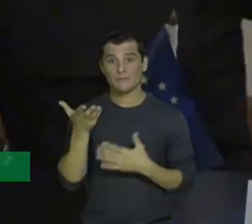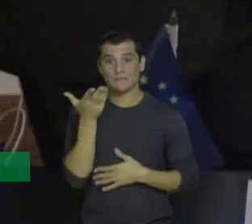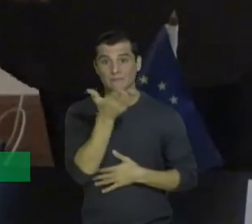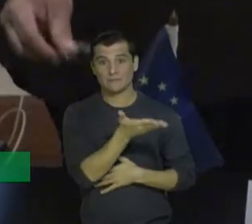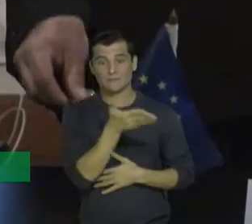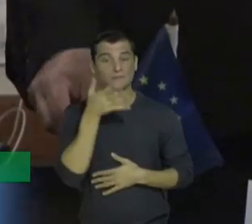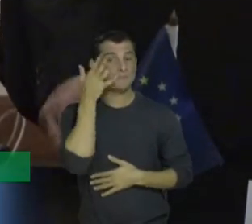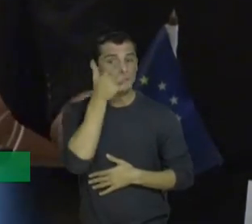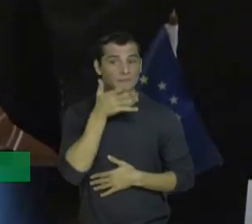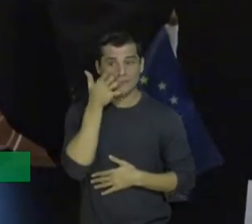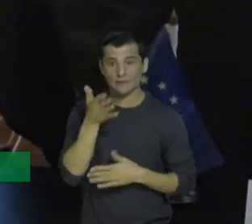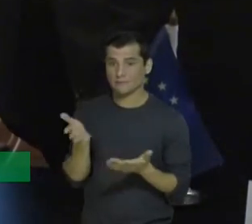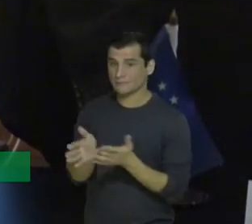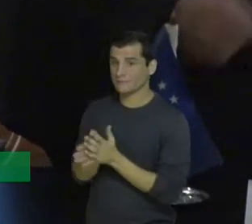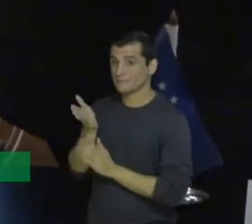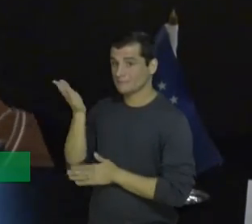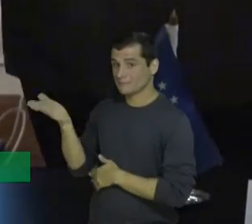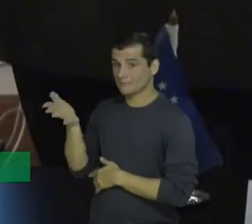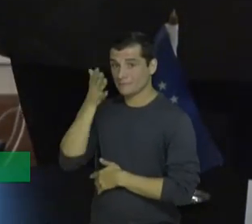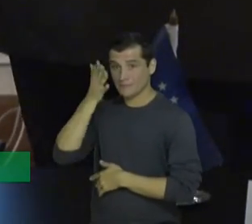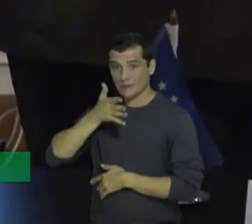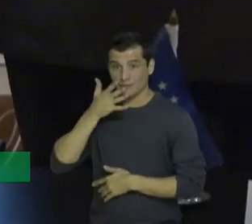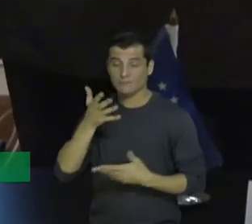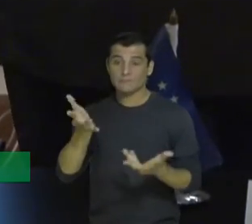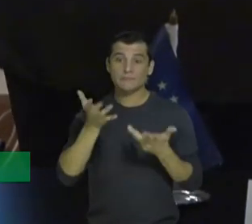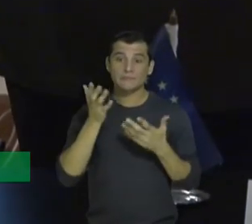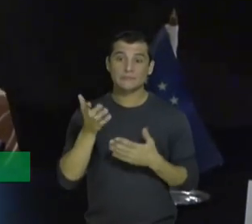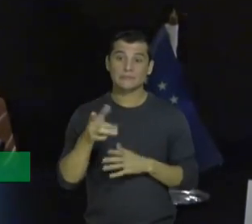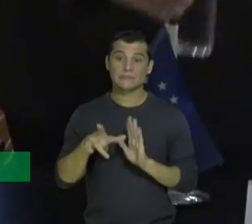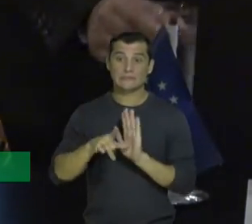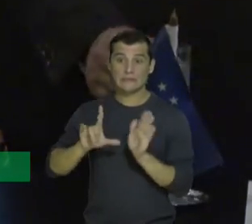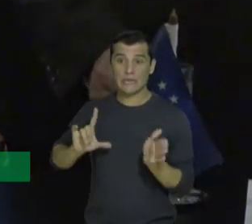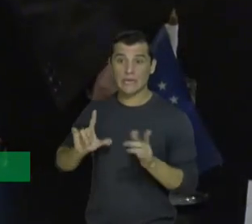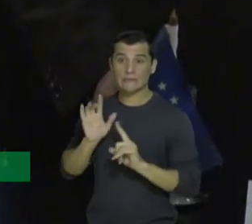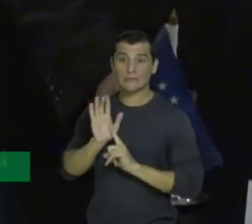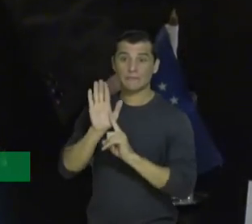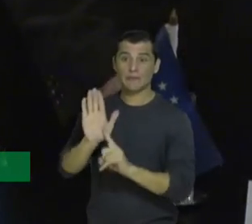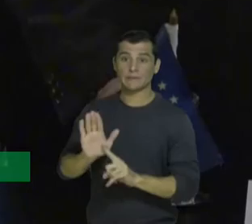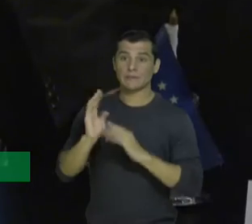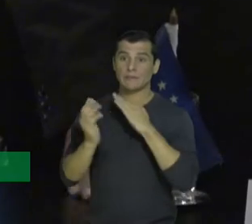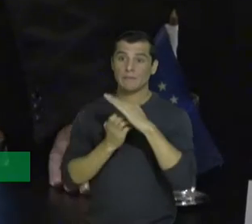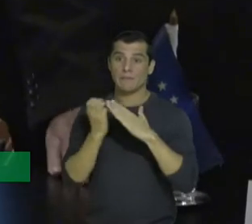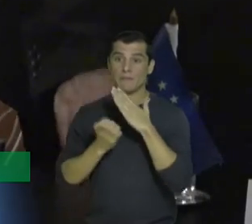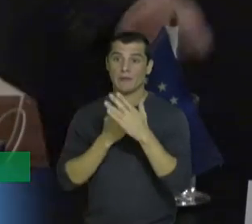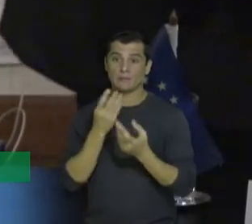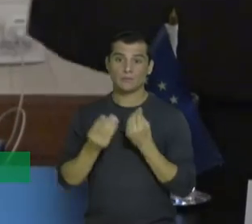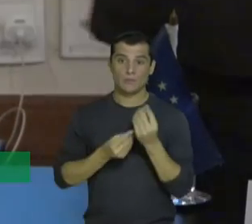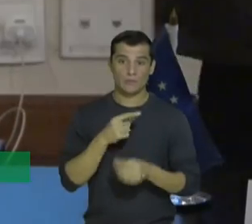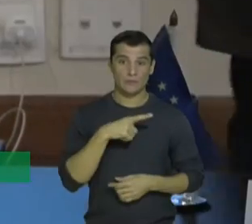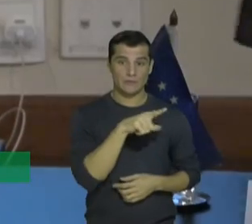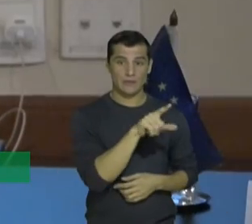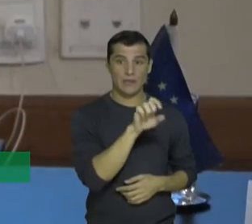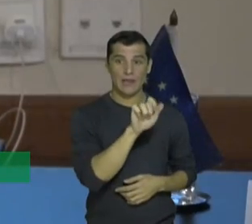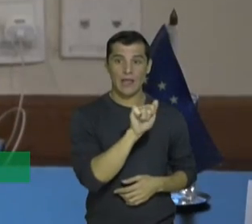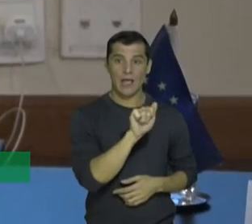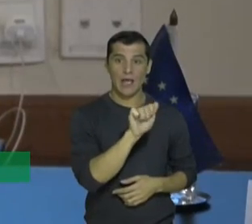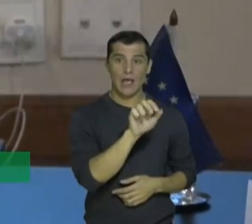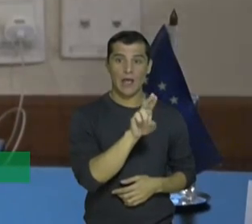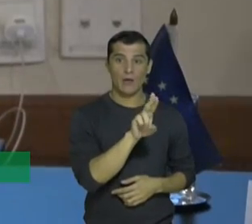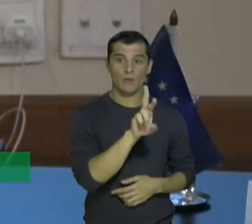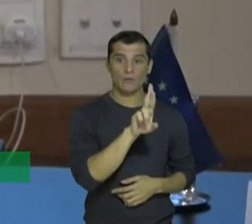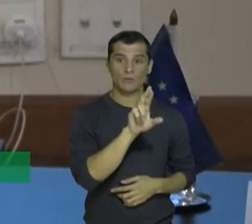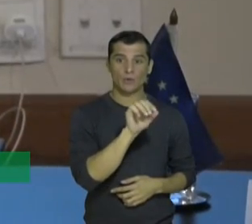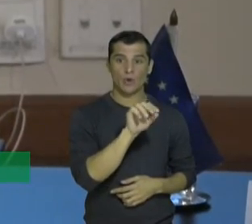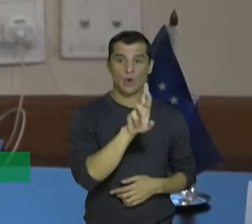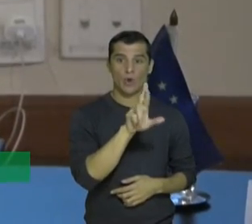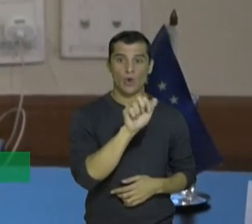palavra para eles eu gostaria que inicialmente eles fizessem uma apresentação das empresas deles e nós temos a Aurora que é mais conhecida Mas de